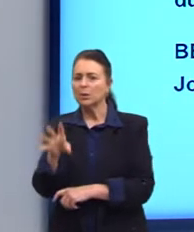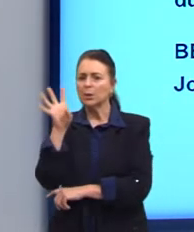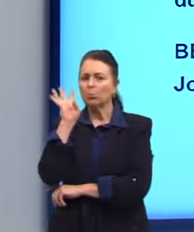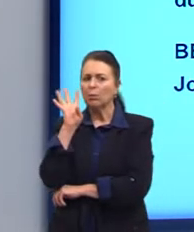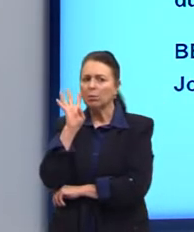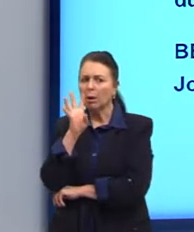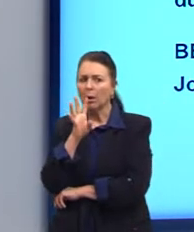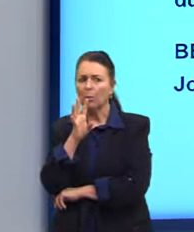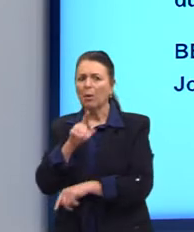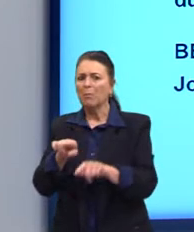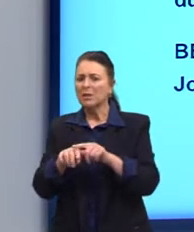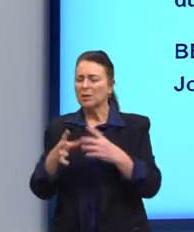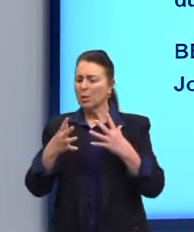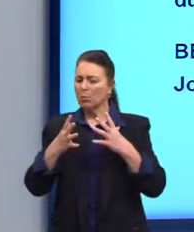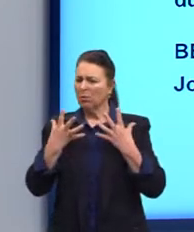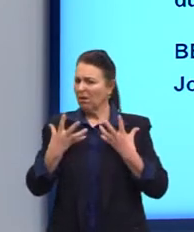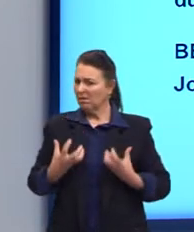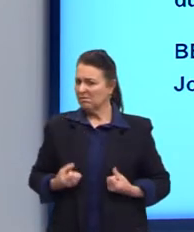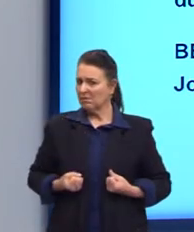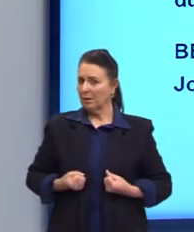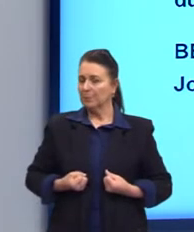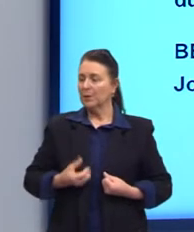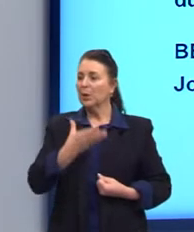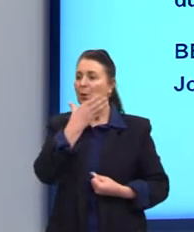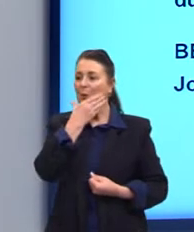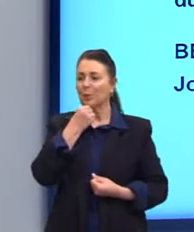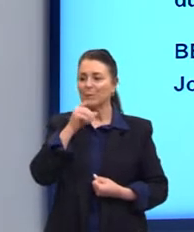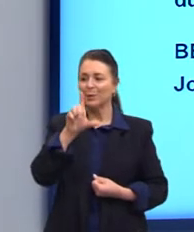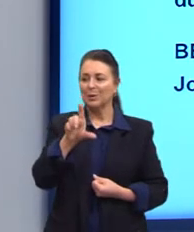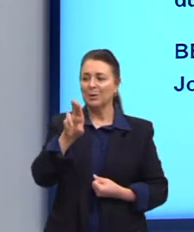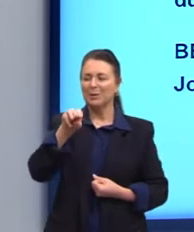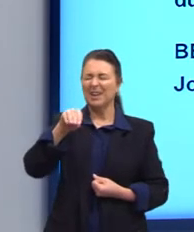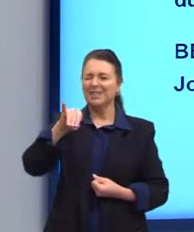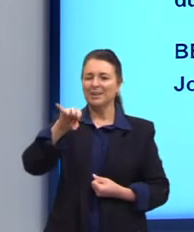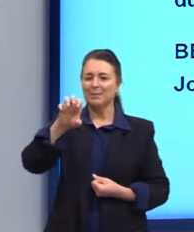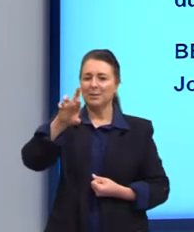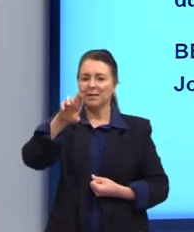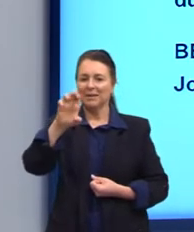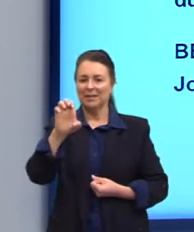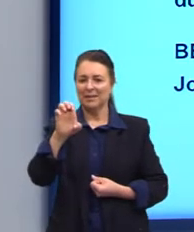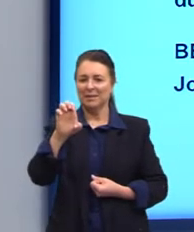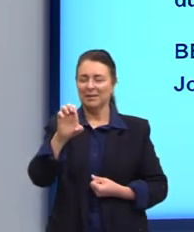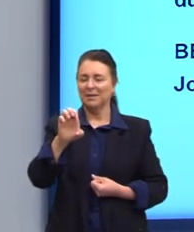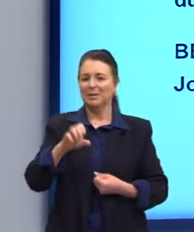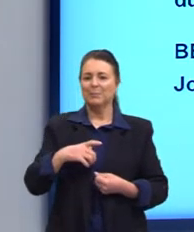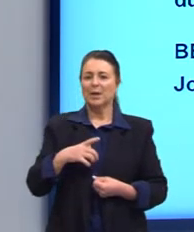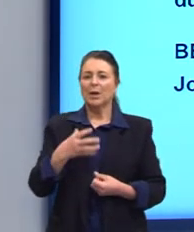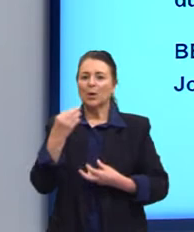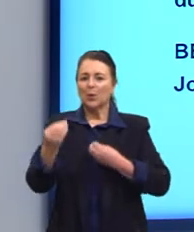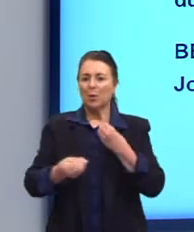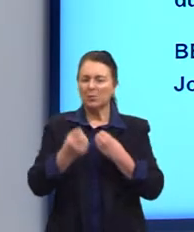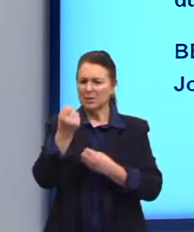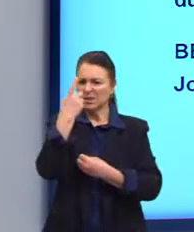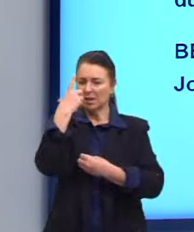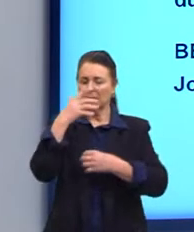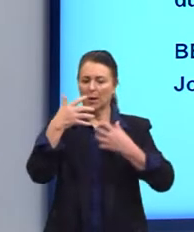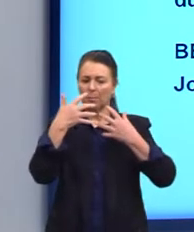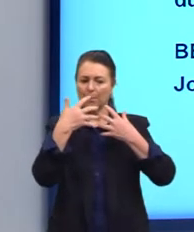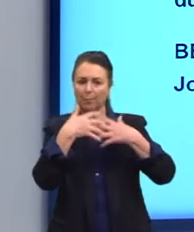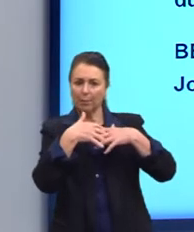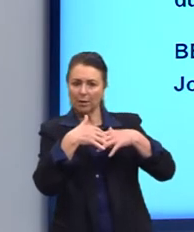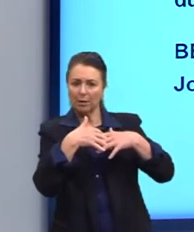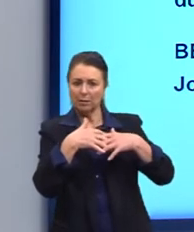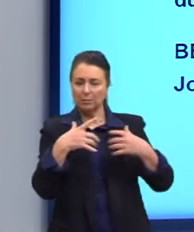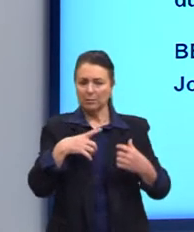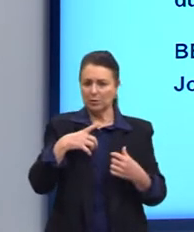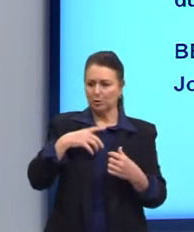ia cansar beleza lumier enganou-se como essa estranha máquina de austero